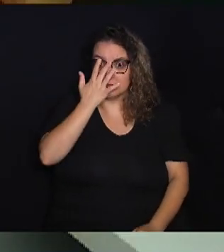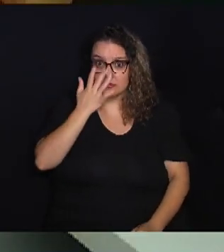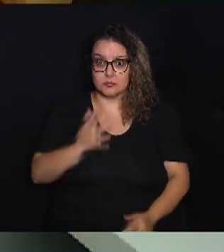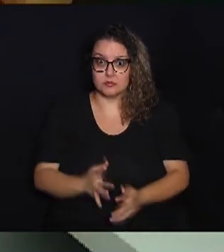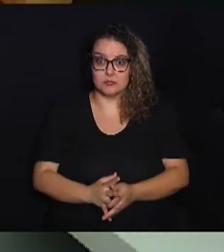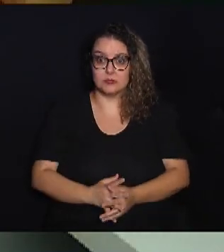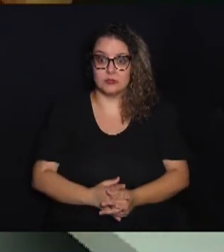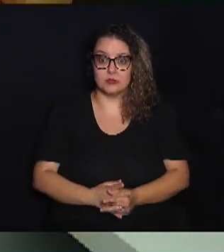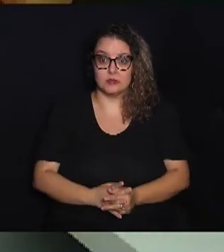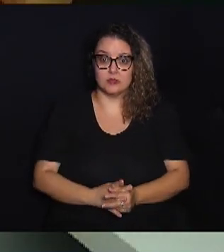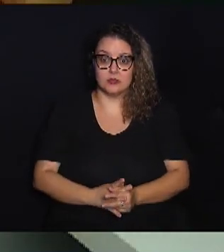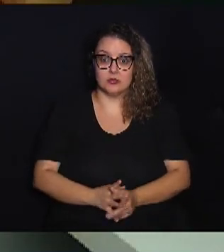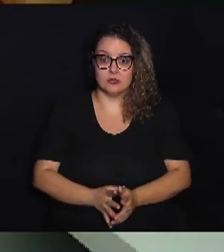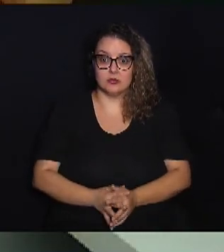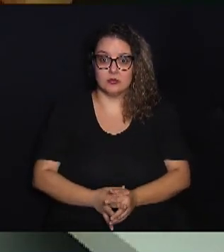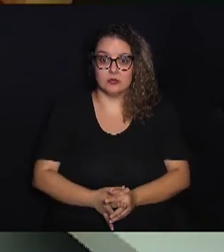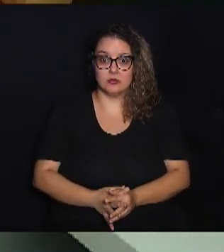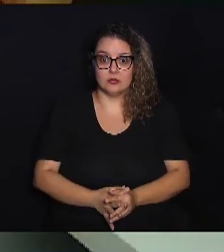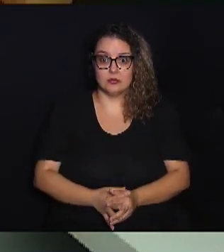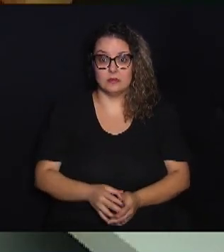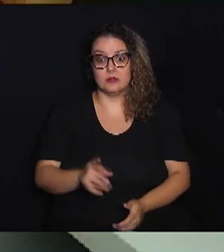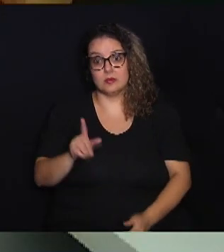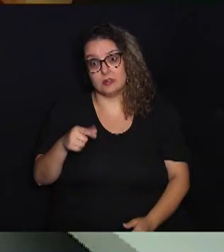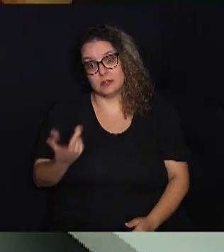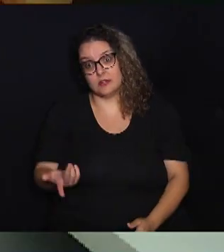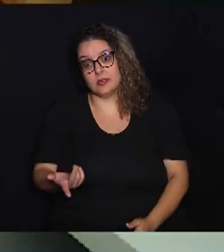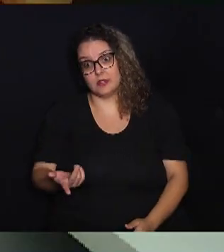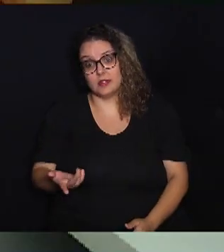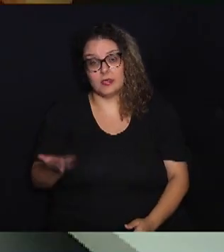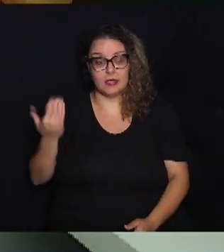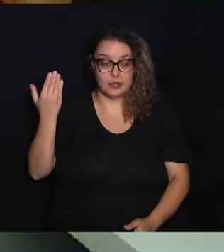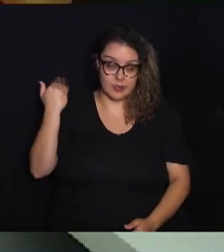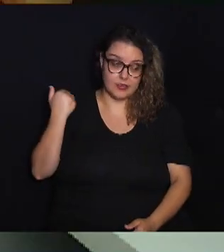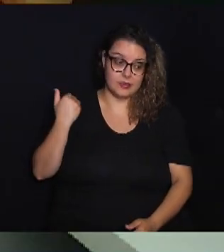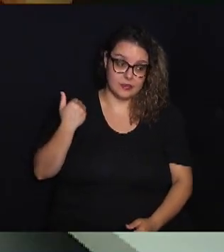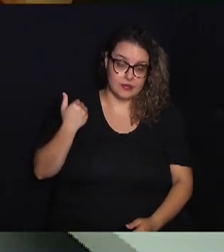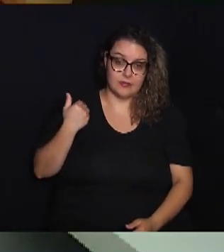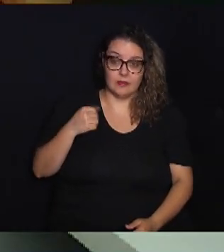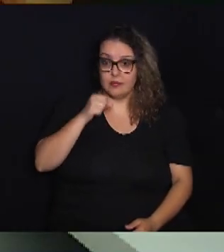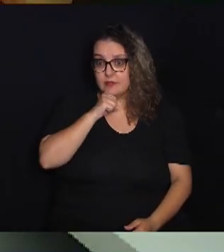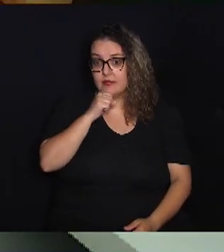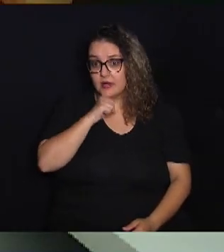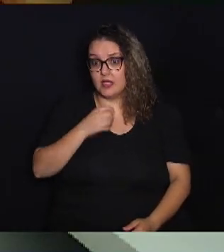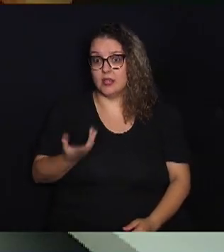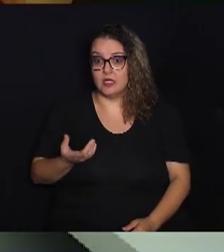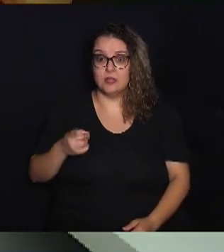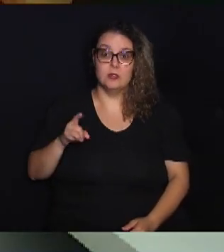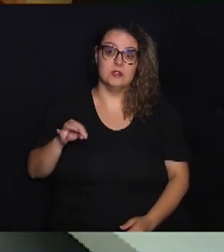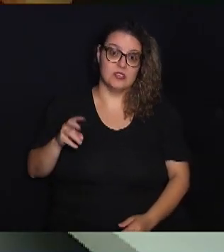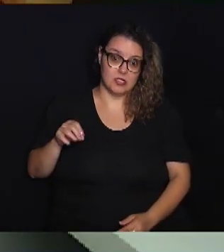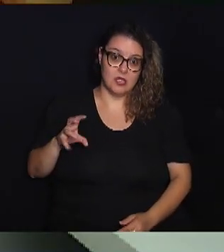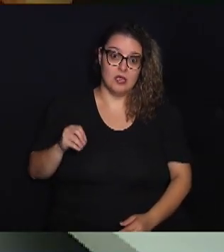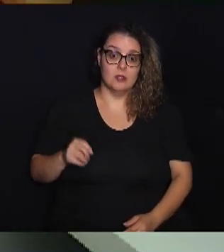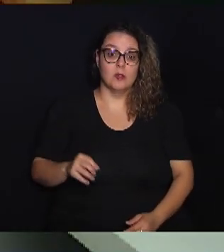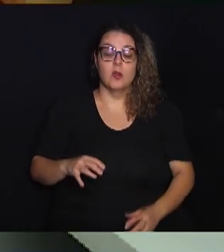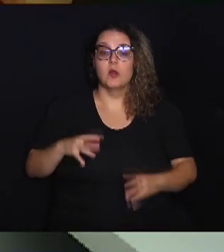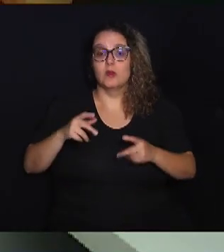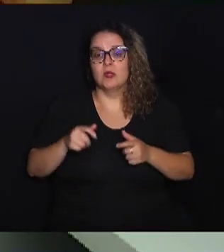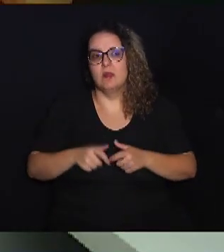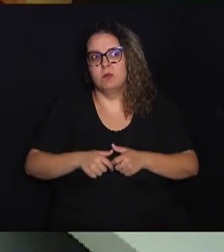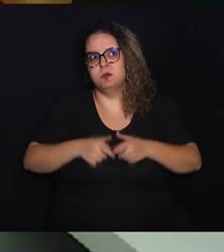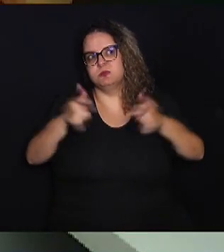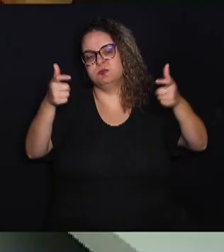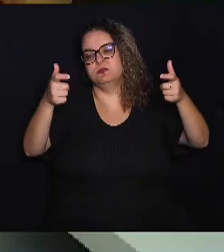O que a gente pode fazer é aquela velha máxima, né, que tudo em excesso faz mal, né? Então,